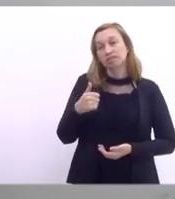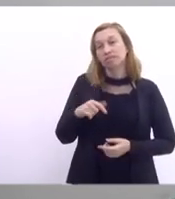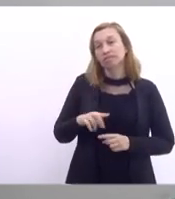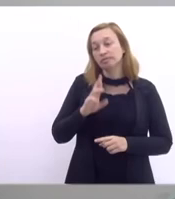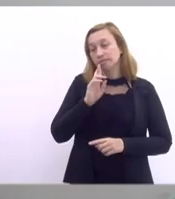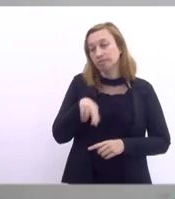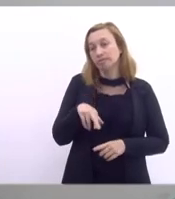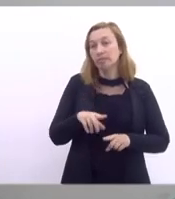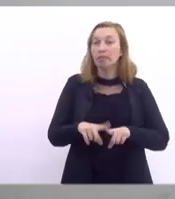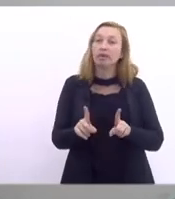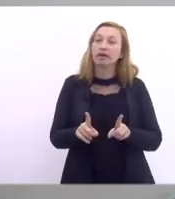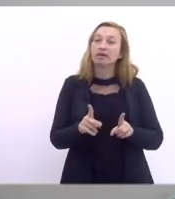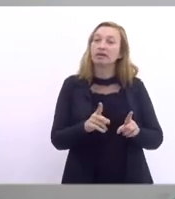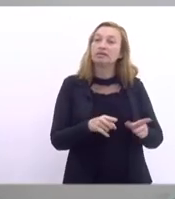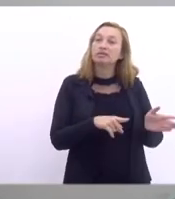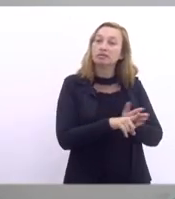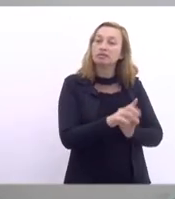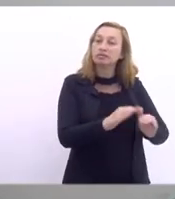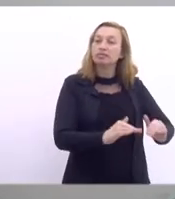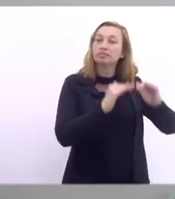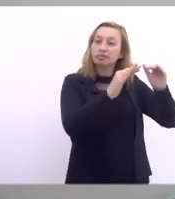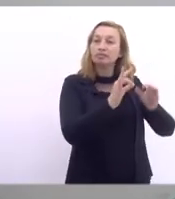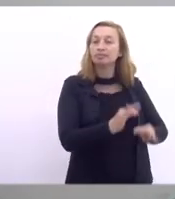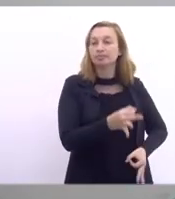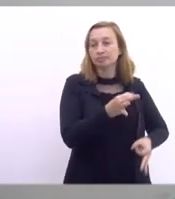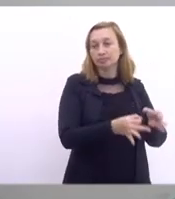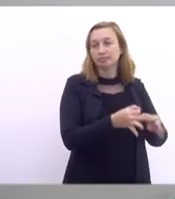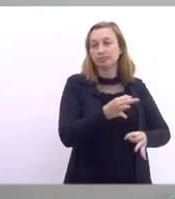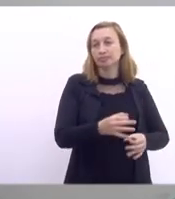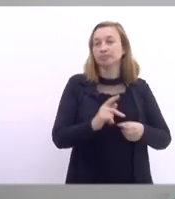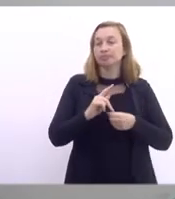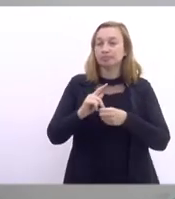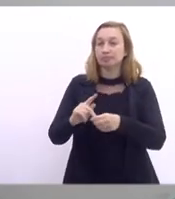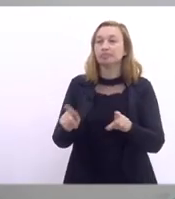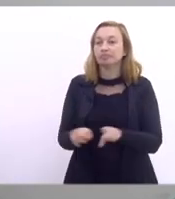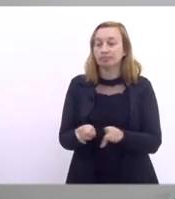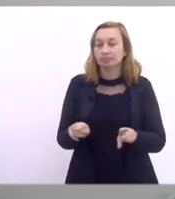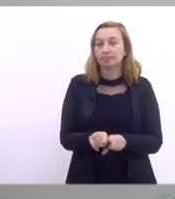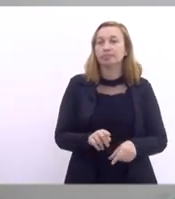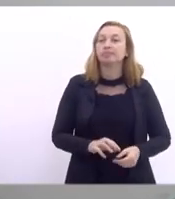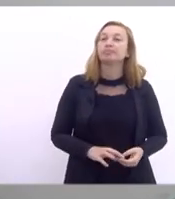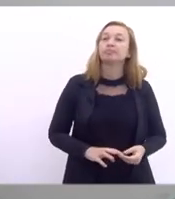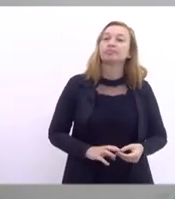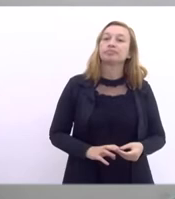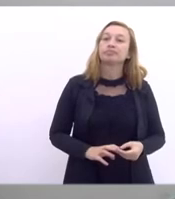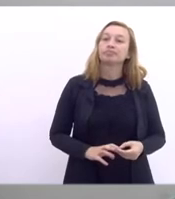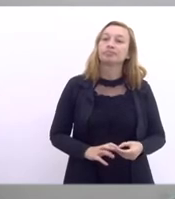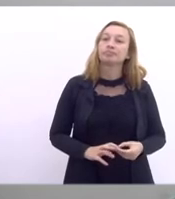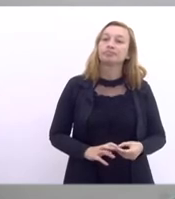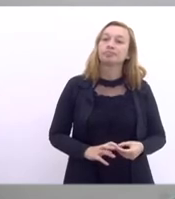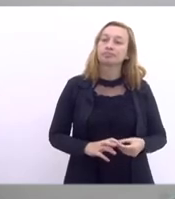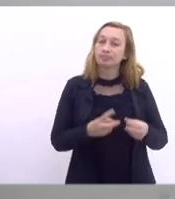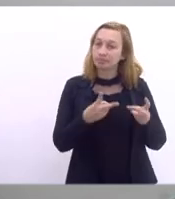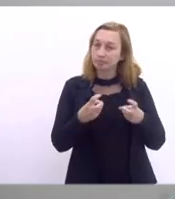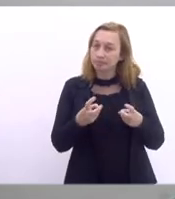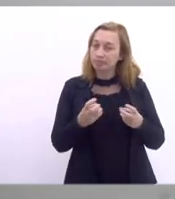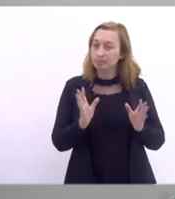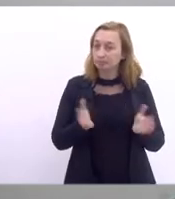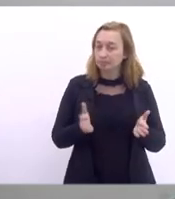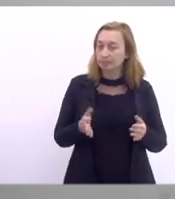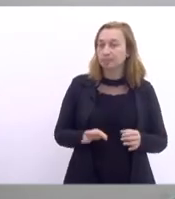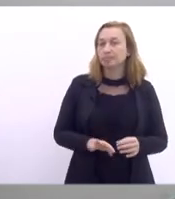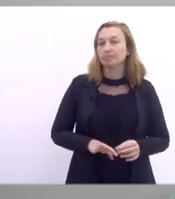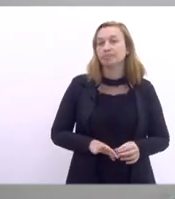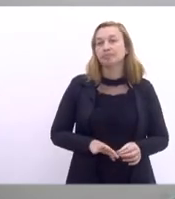agulha o tribunal e A douta Procuradoria Geral do Estado também tem um queria fazer os observação e agora